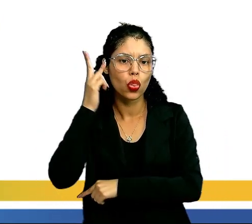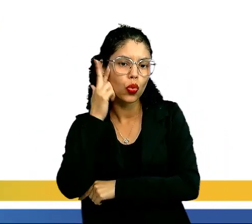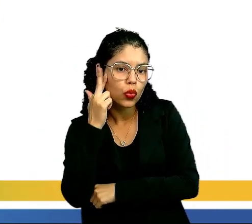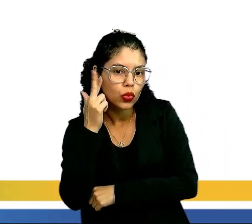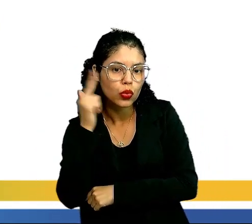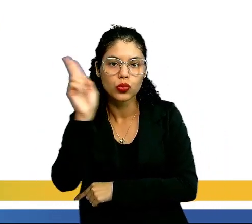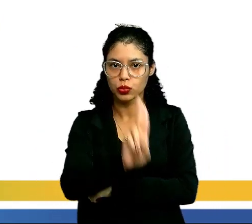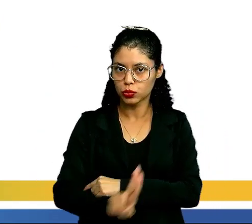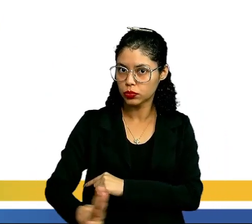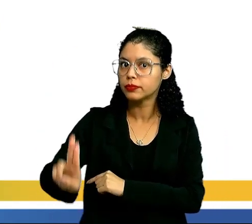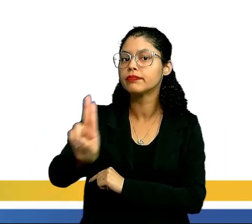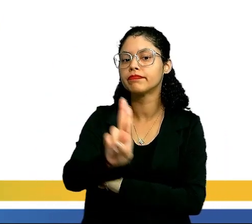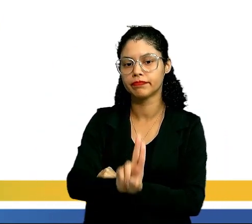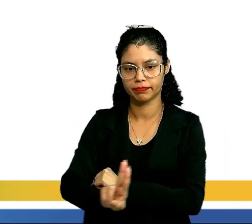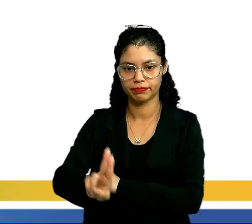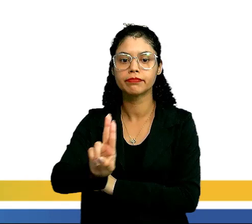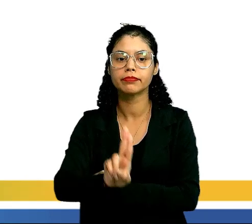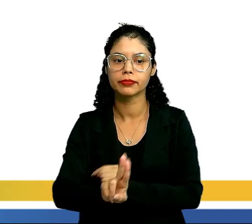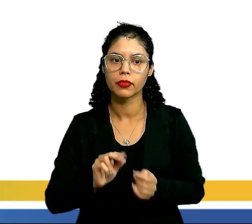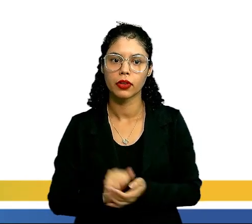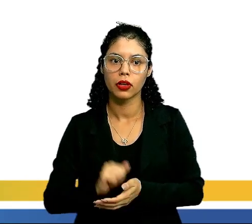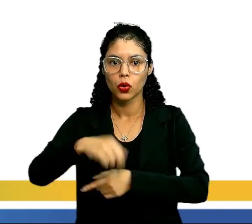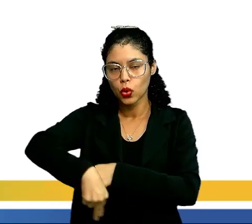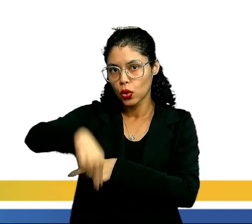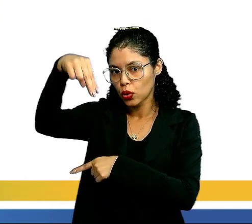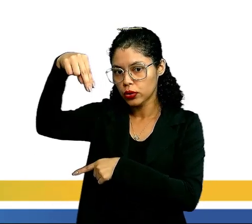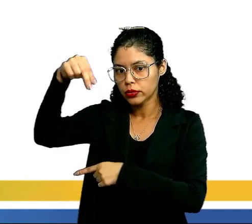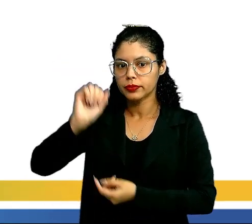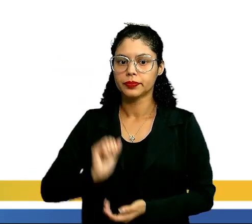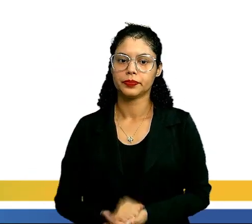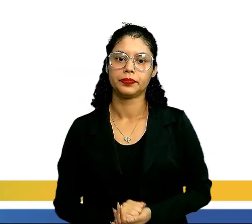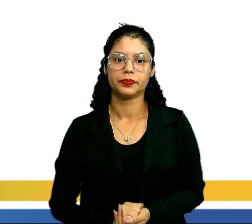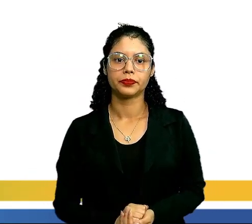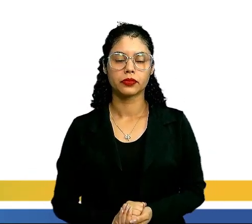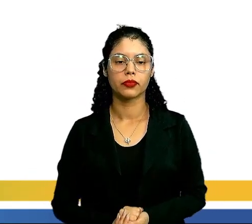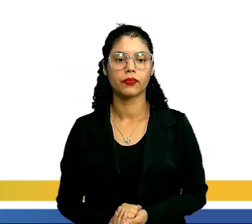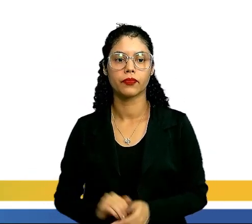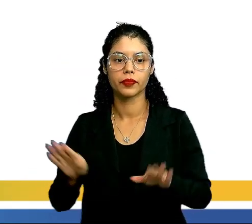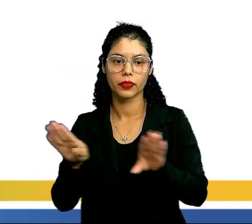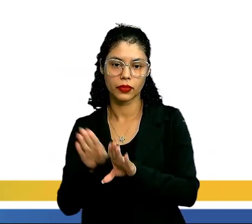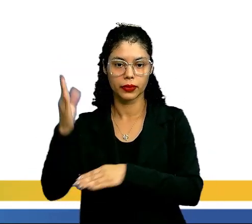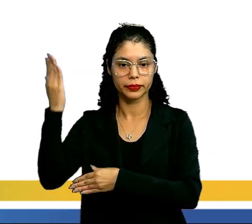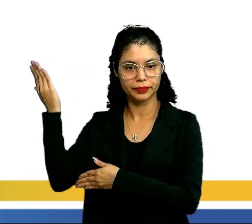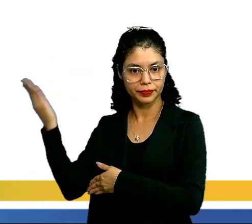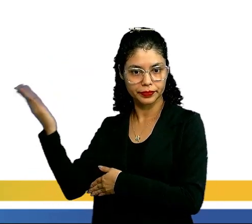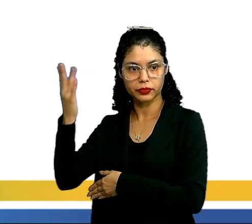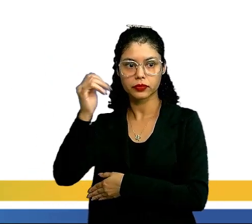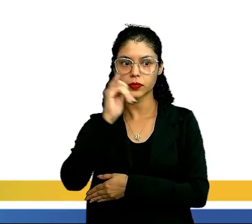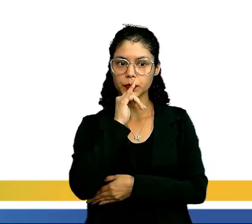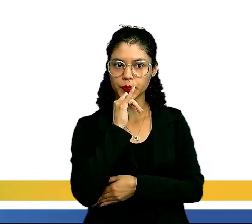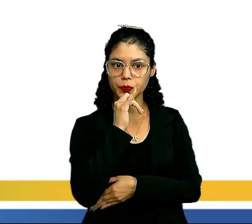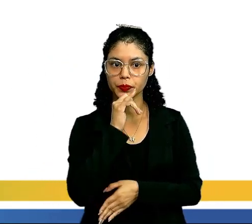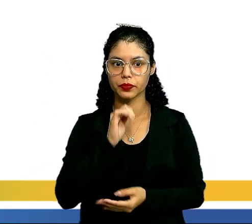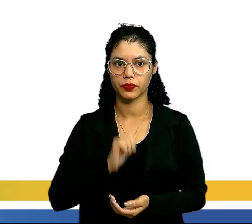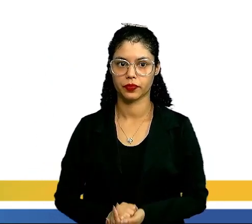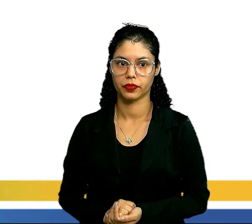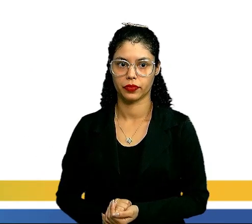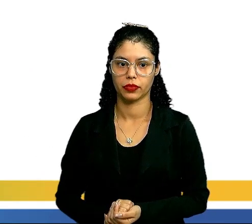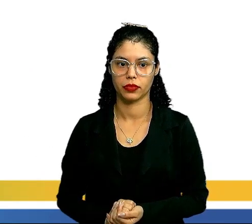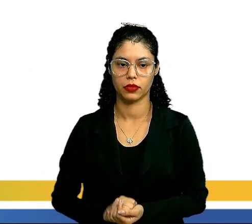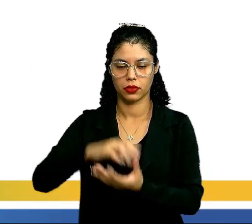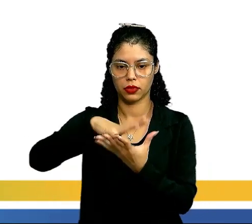normalmente se utiliza o Polo Norte, tá? Então, aqui a gente tem o exemplo,